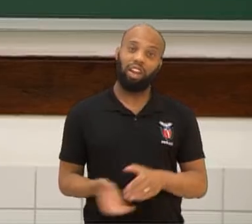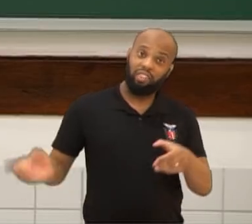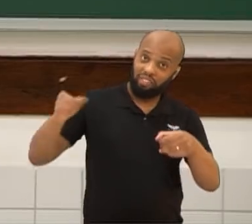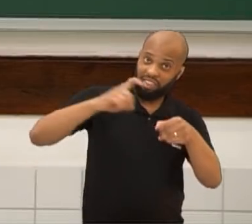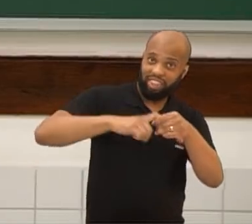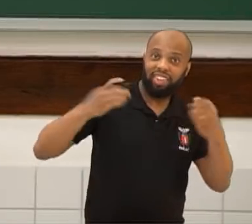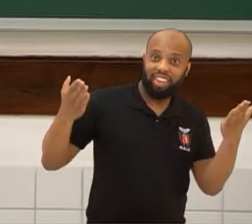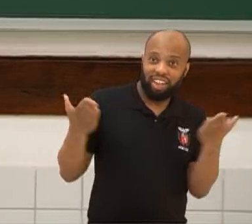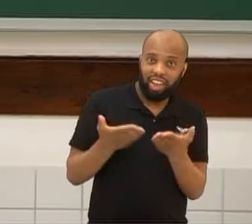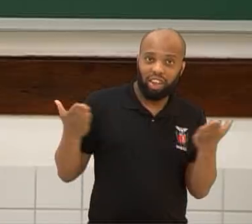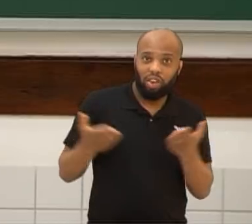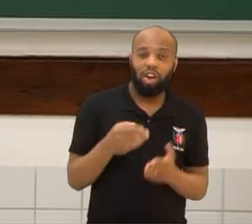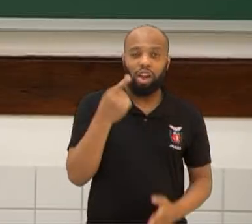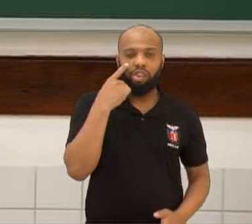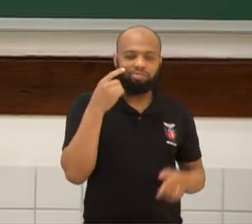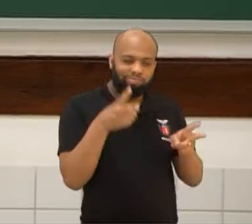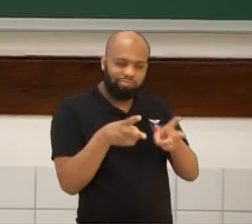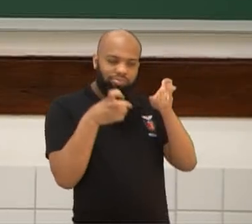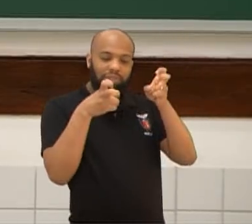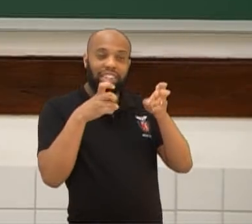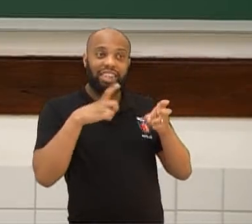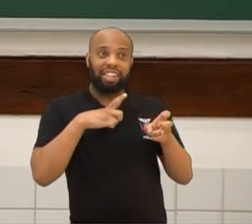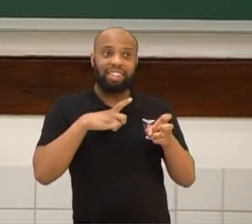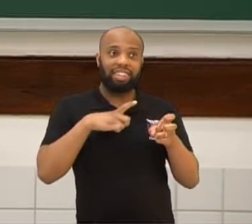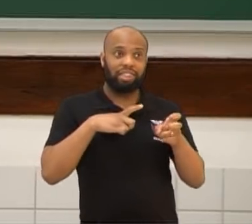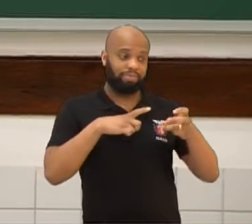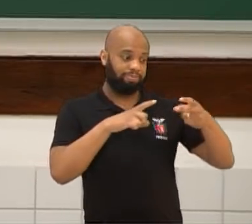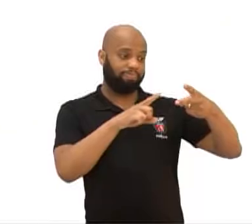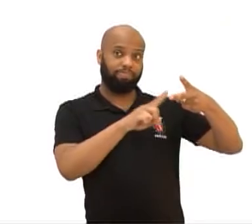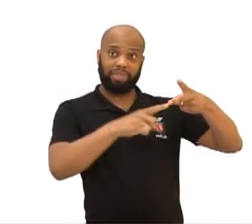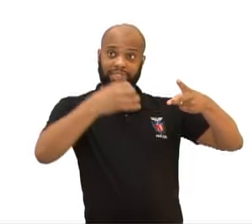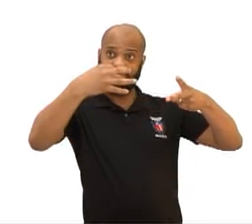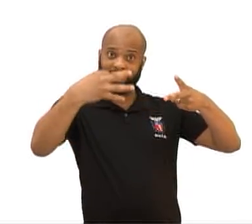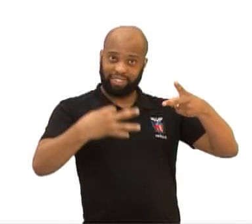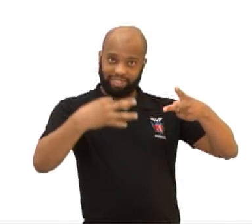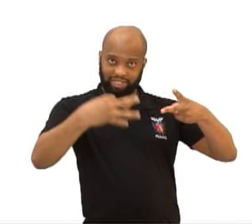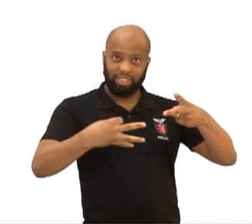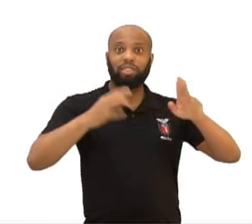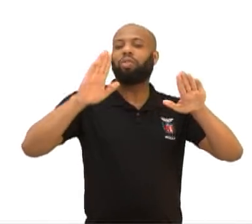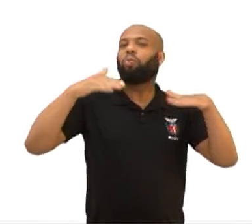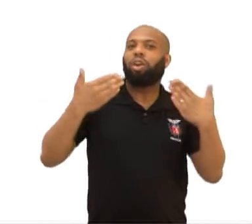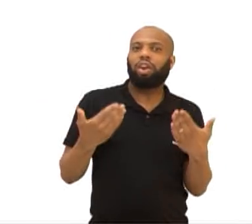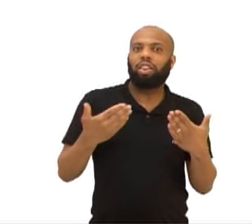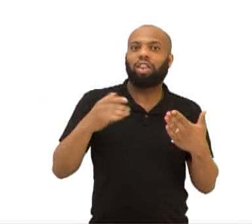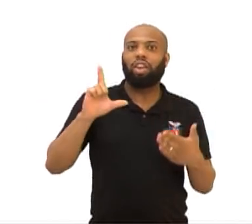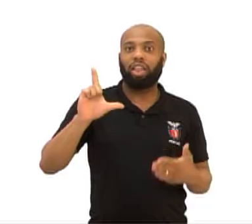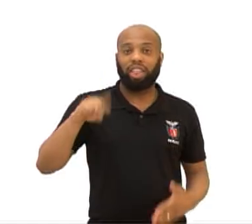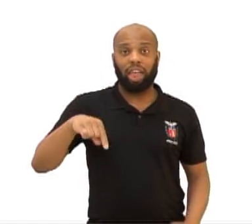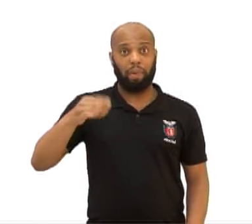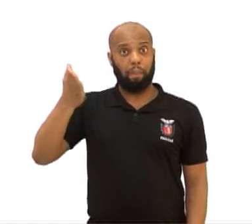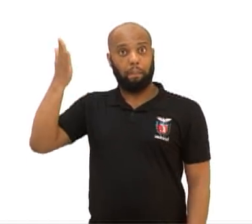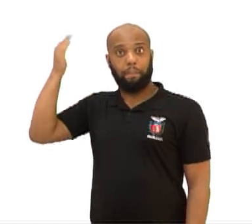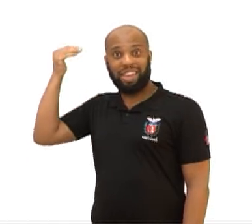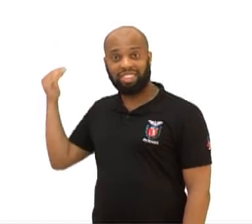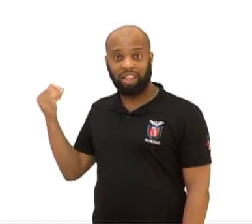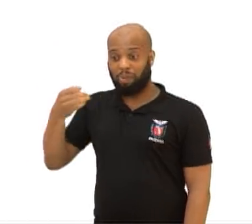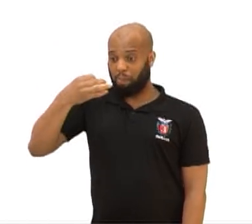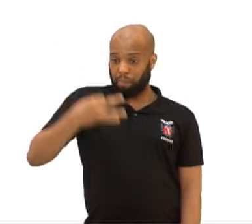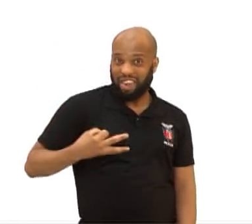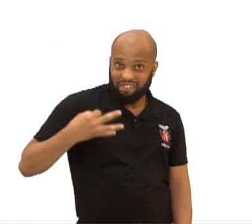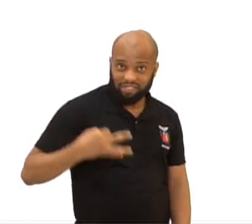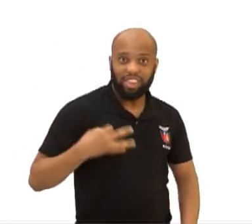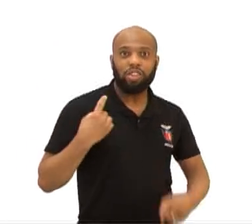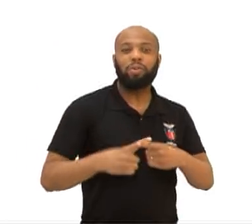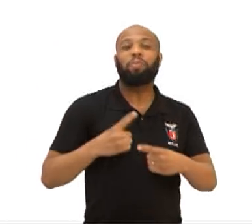Retornando então, pessoal, observem que a segunda proposta de alternativa está correta, né? Então, é pretérito perfeito do modo indicativo porque